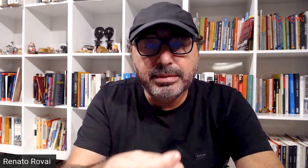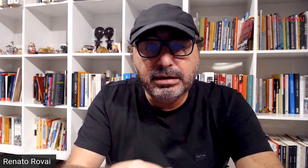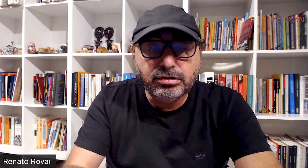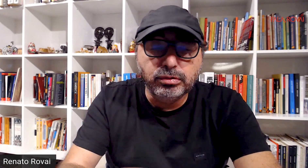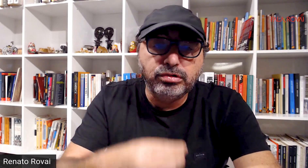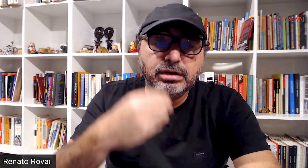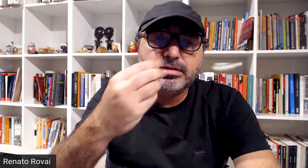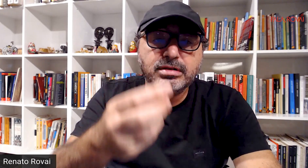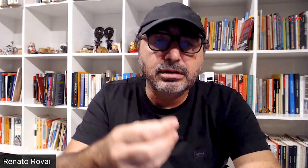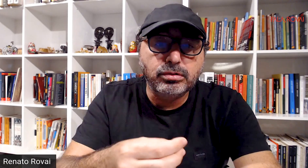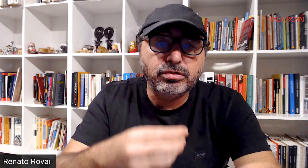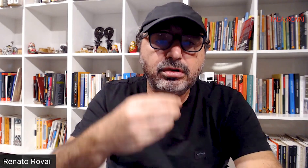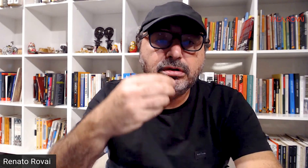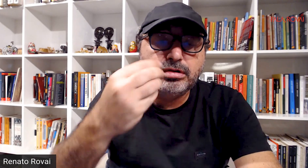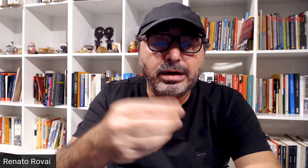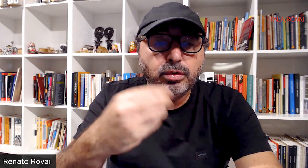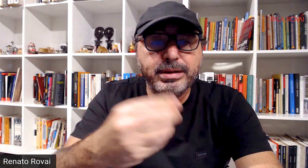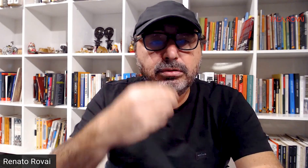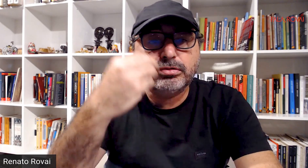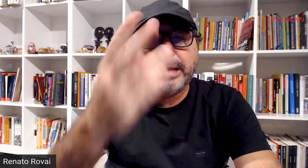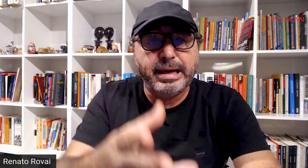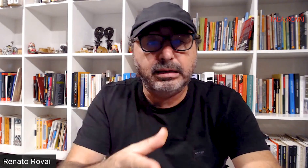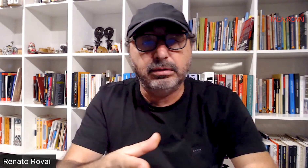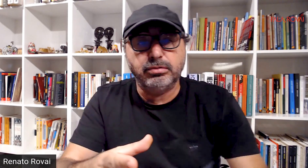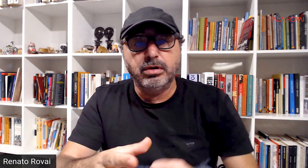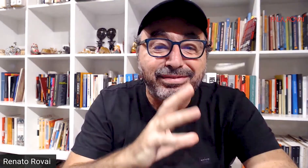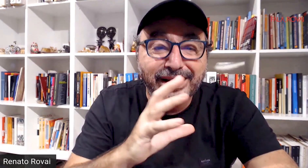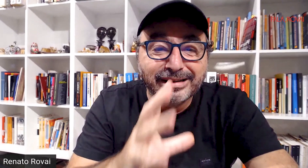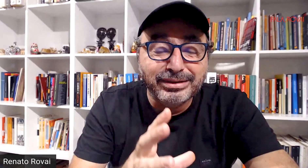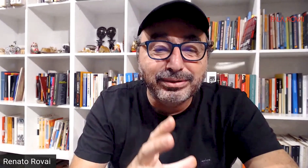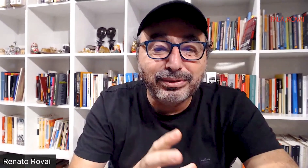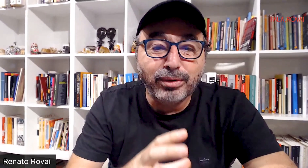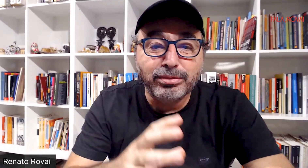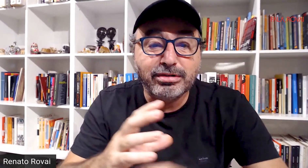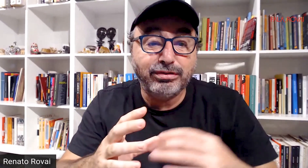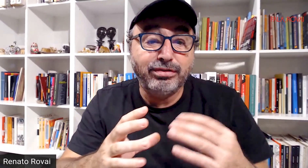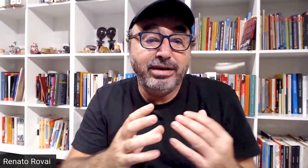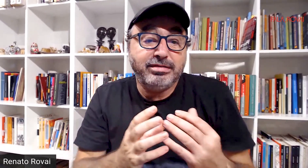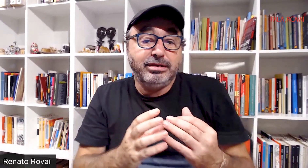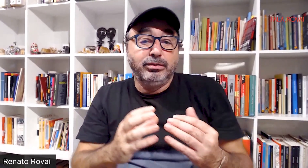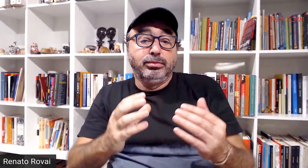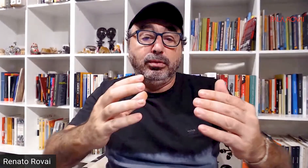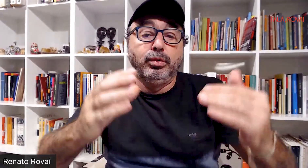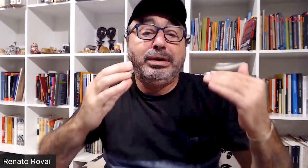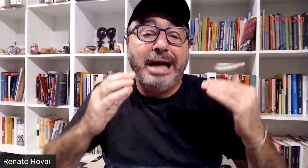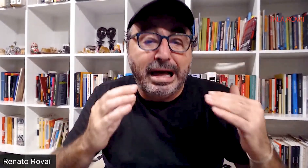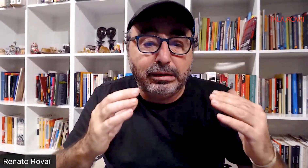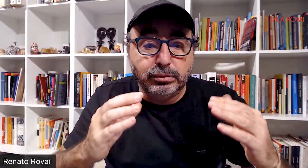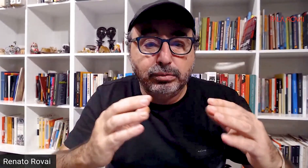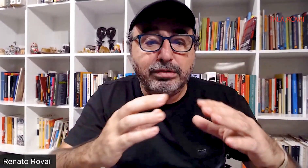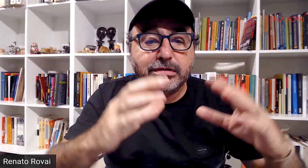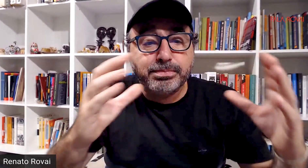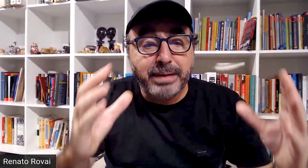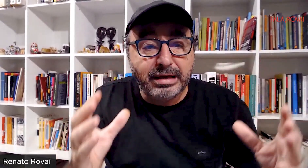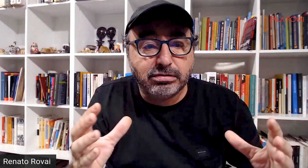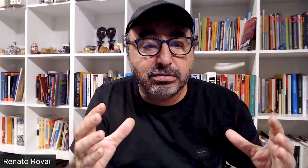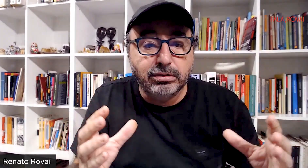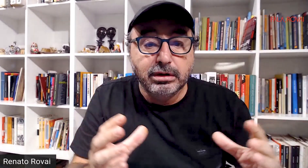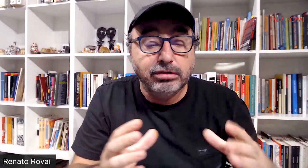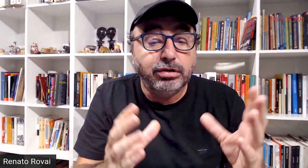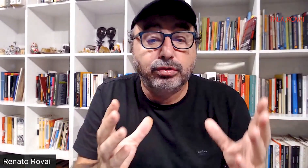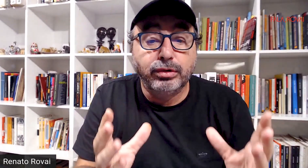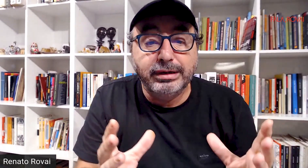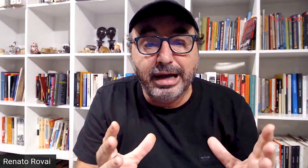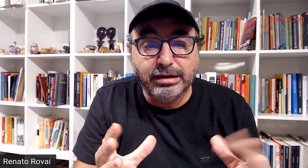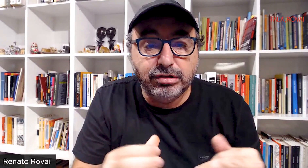descaradamente utilizando-se de argumentos técnicos falando como se estivesse no lugar no espaço